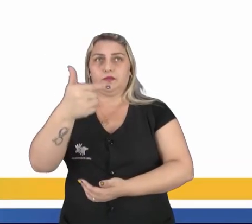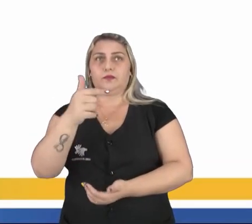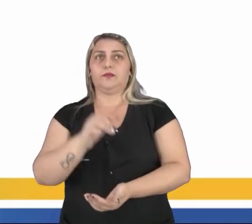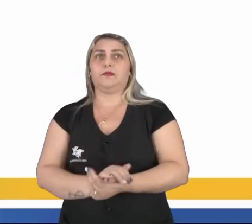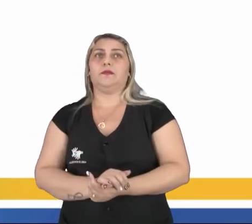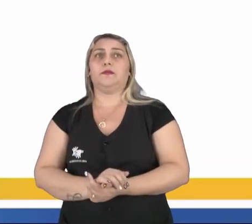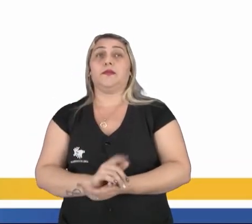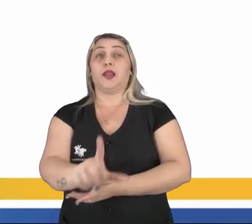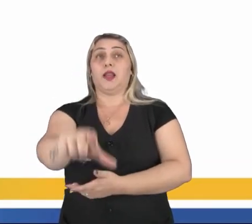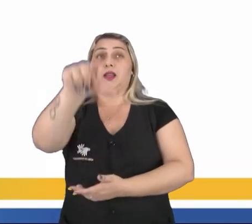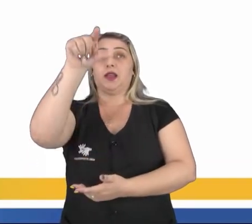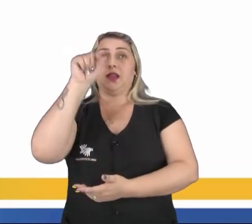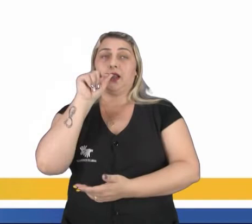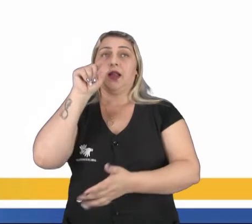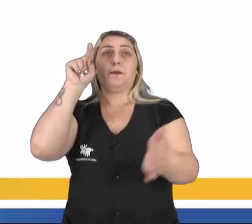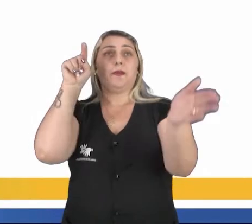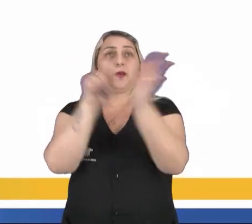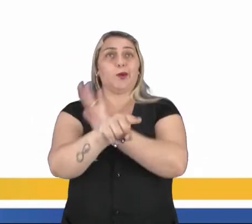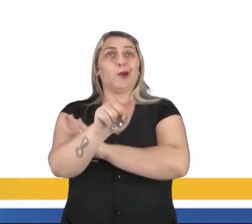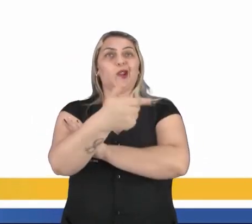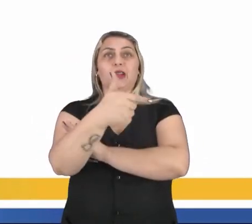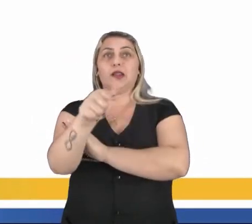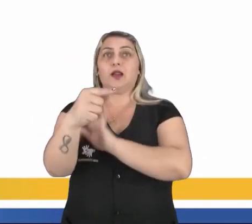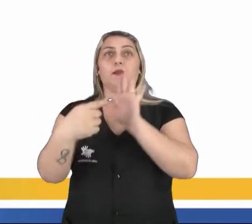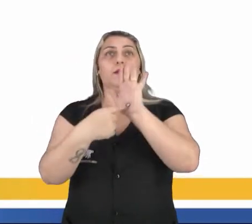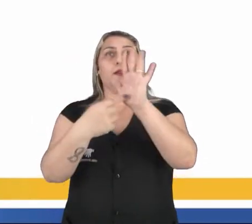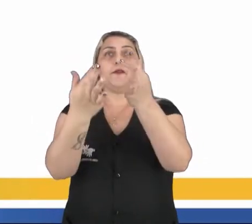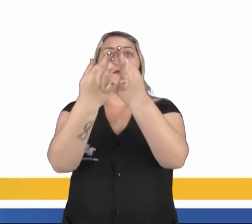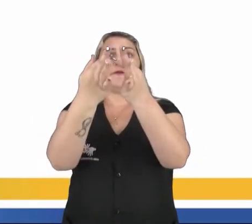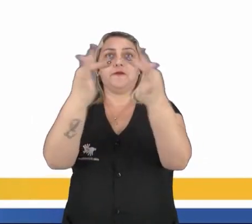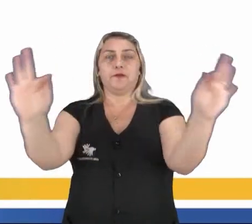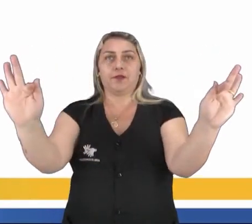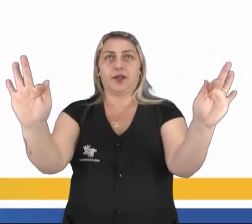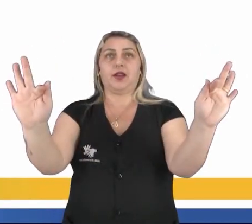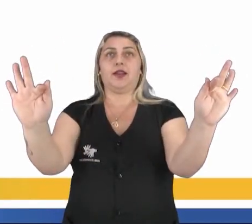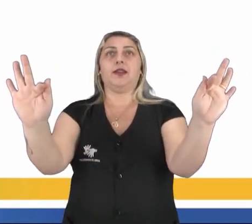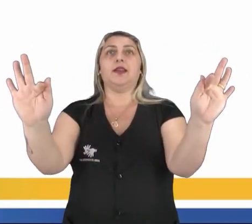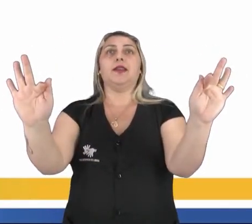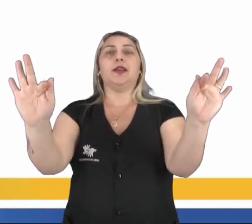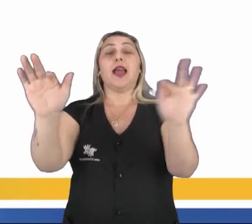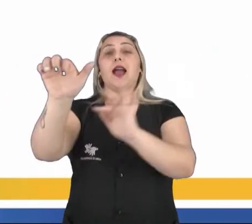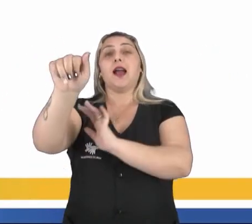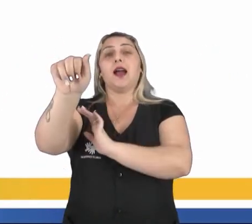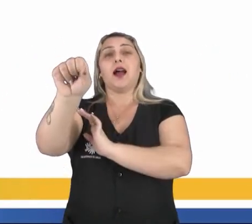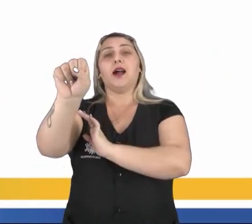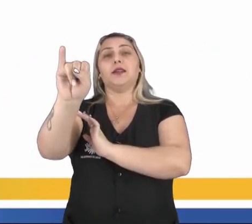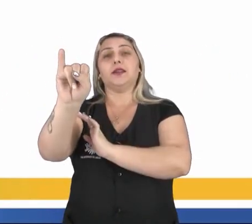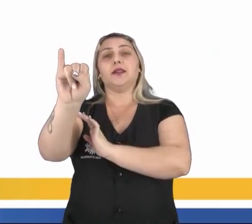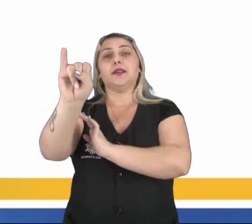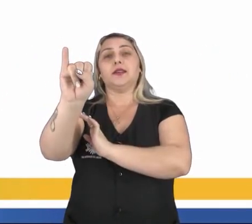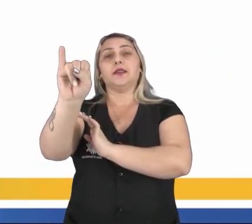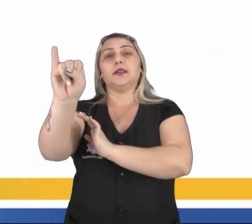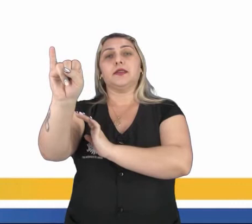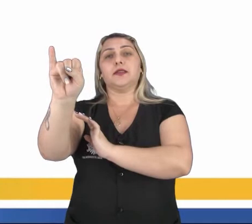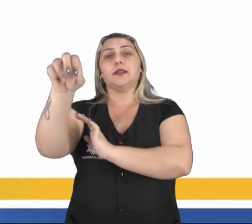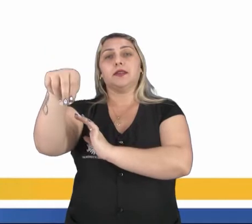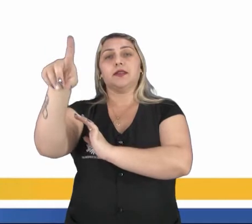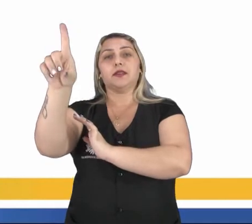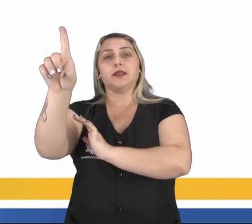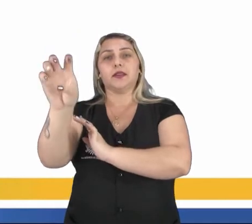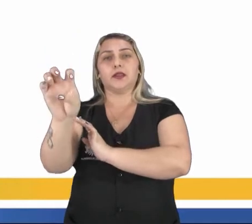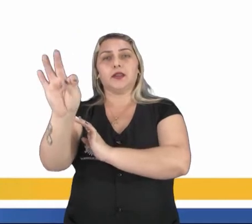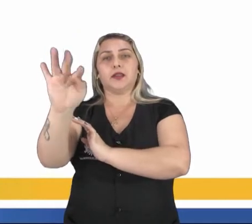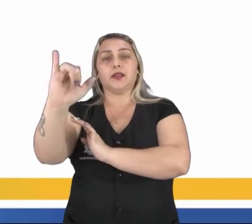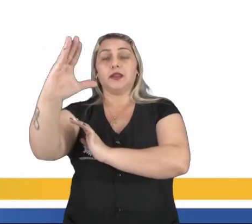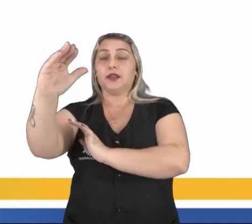Olha só. Assinale a alternativa que não apresenta uma frase coordenada assindética, que não